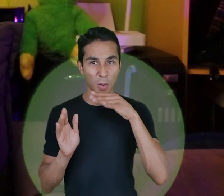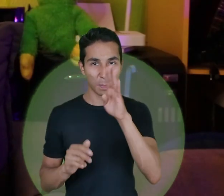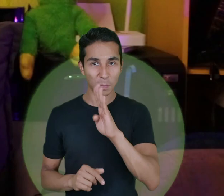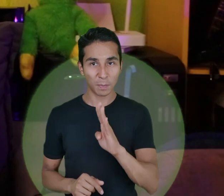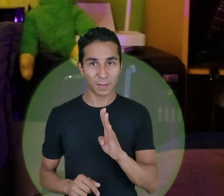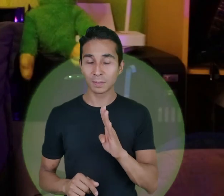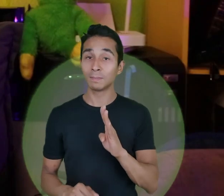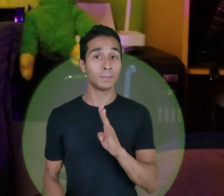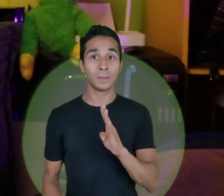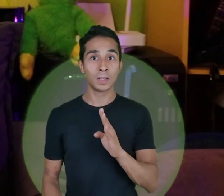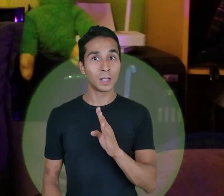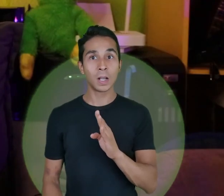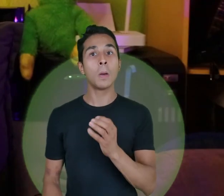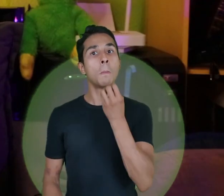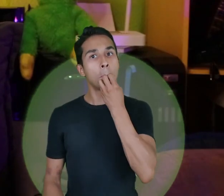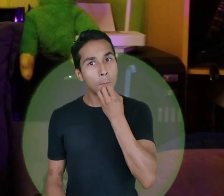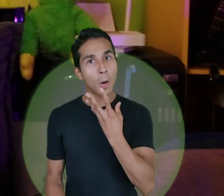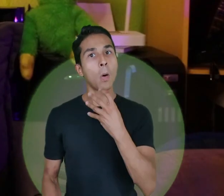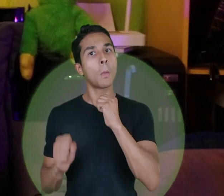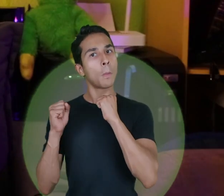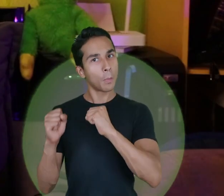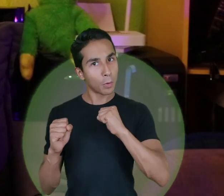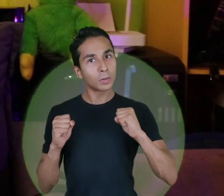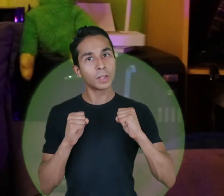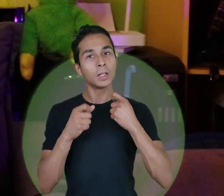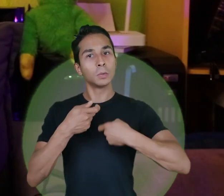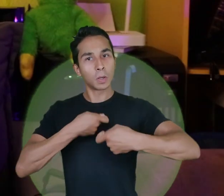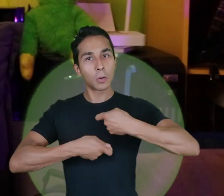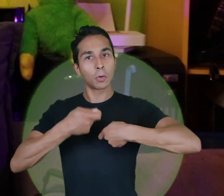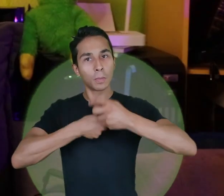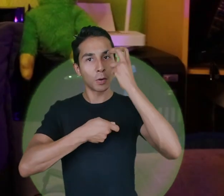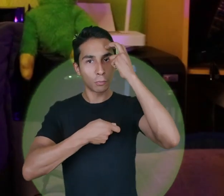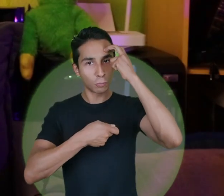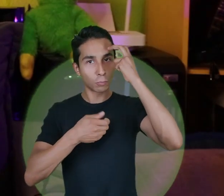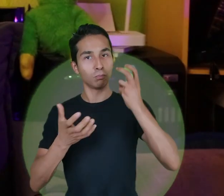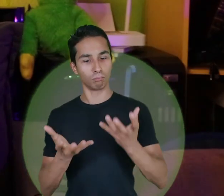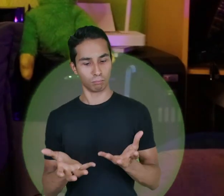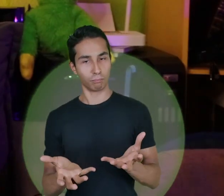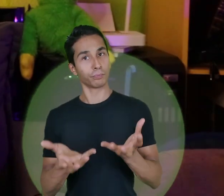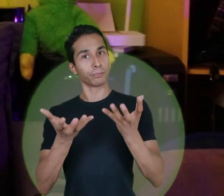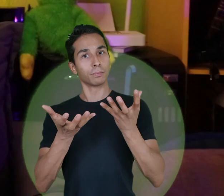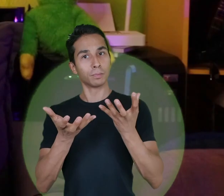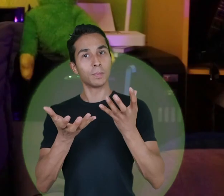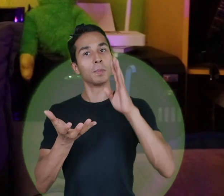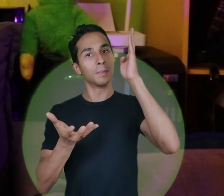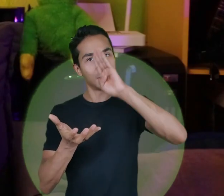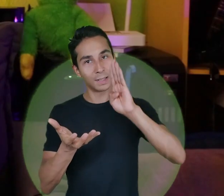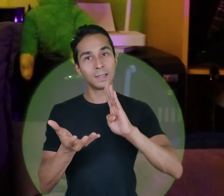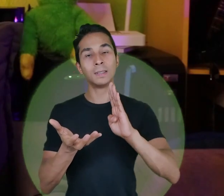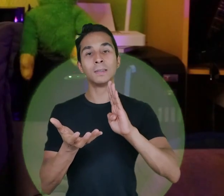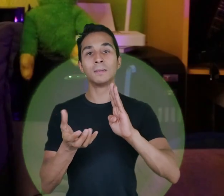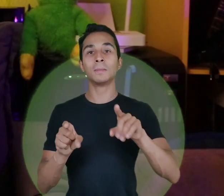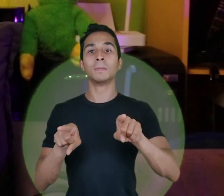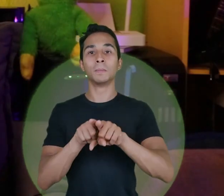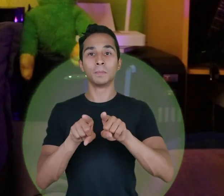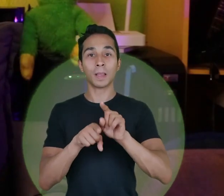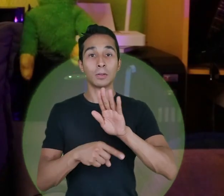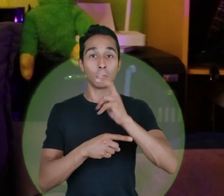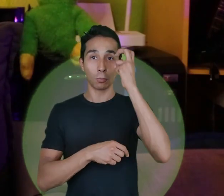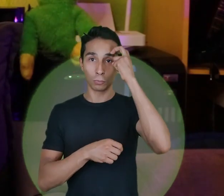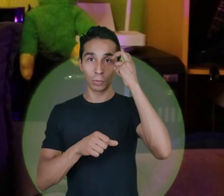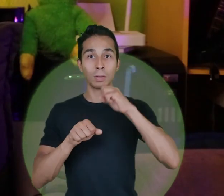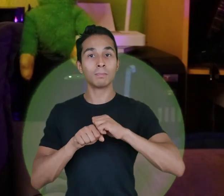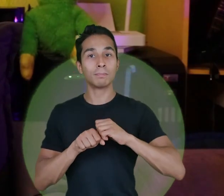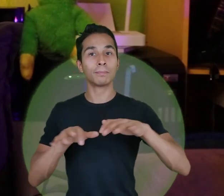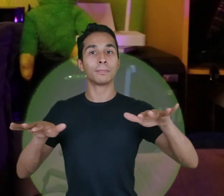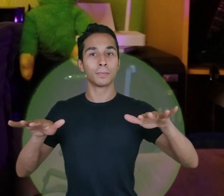Pelo contrário, é algo que é muito potente, que valoriza a economia criativa no Brasil, que expande e